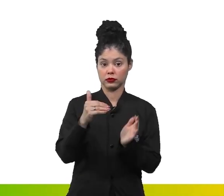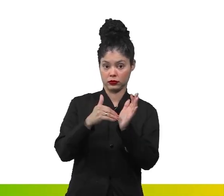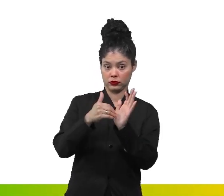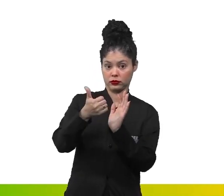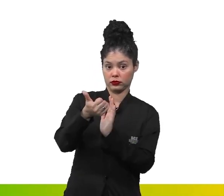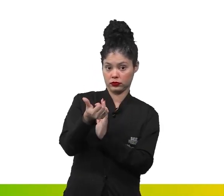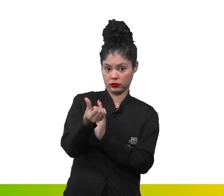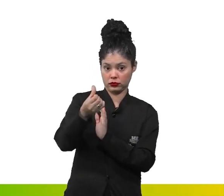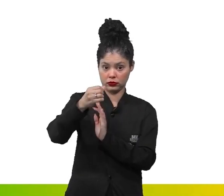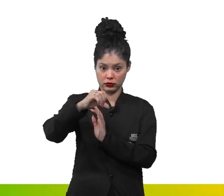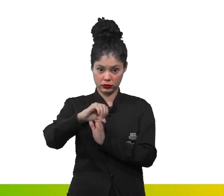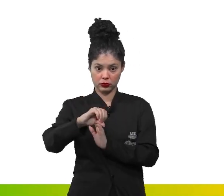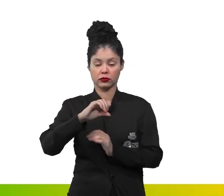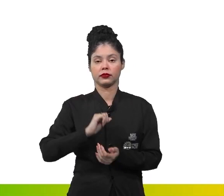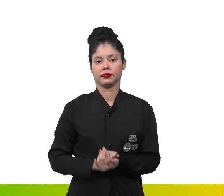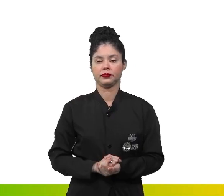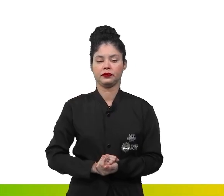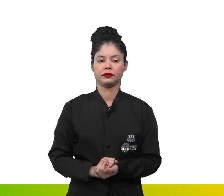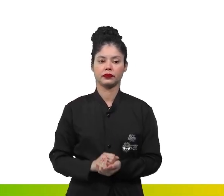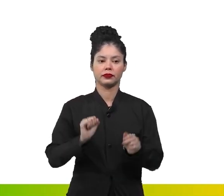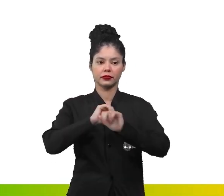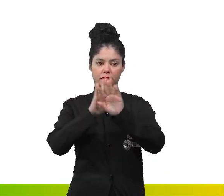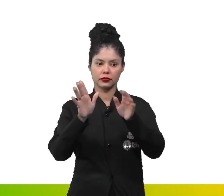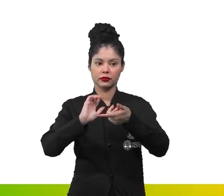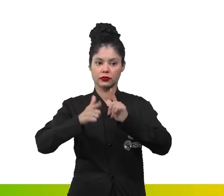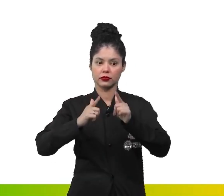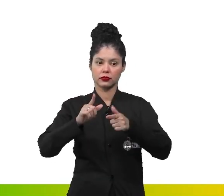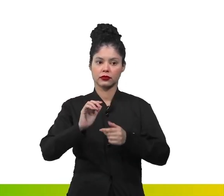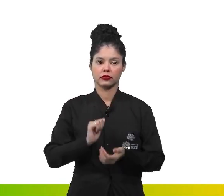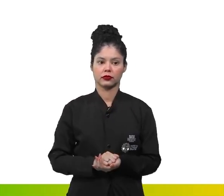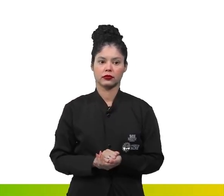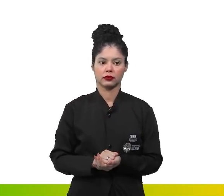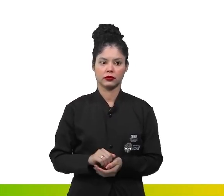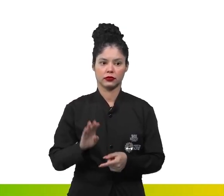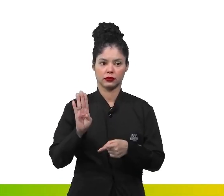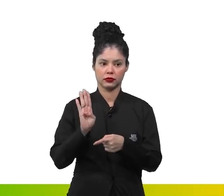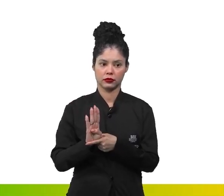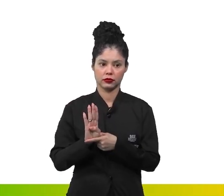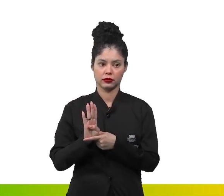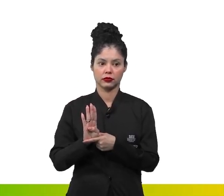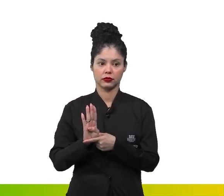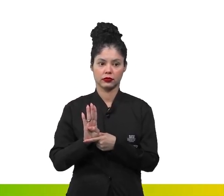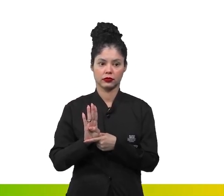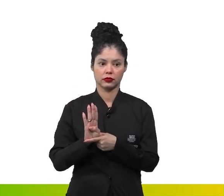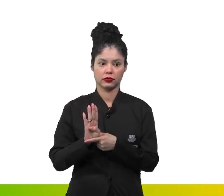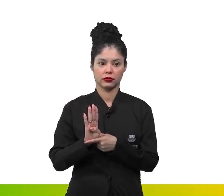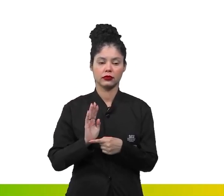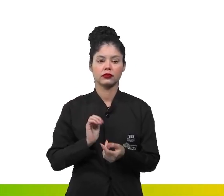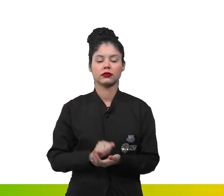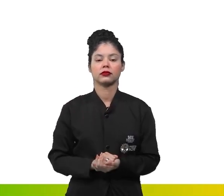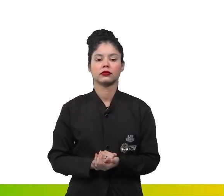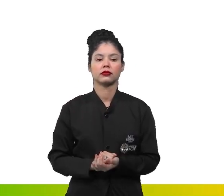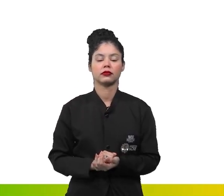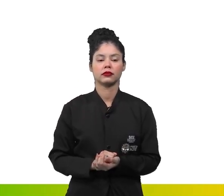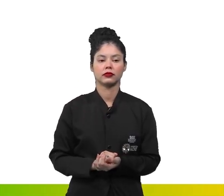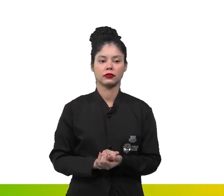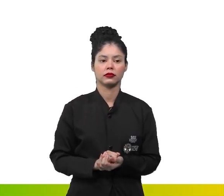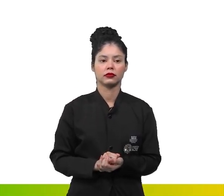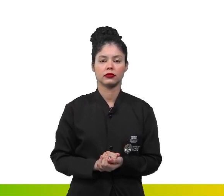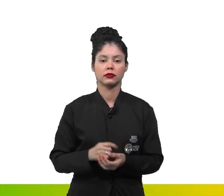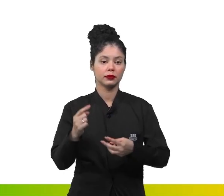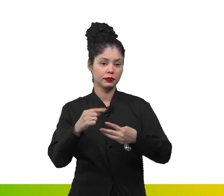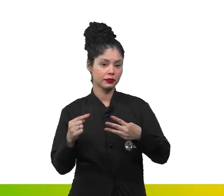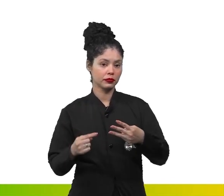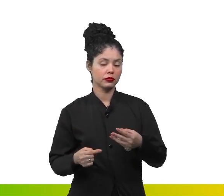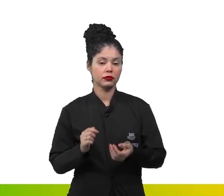anos. Logo, ficou bem claro a resposta correta, pessoal. A pirâmide etária representada em